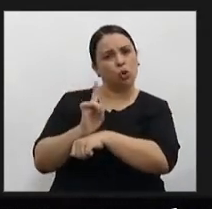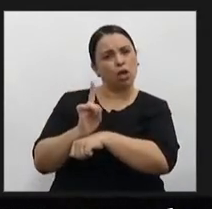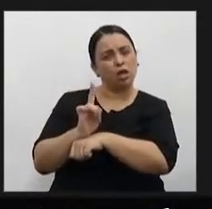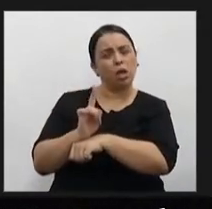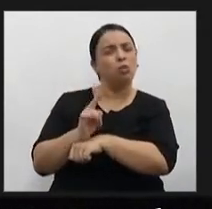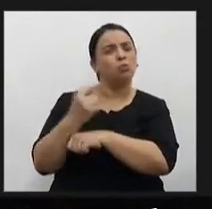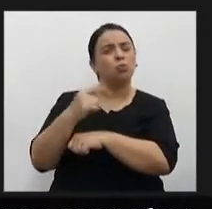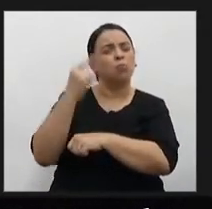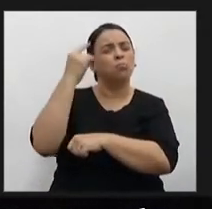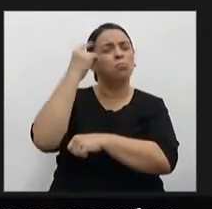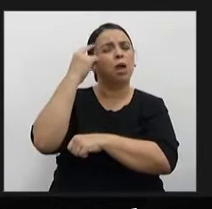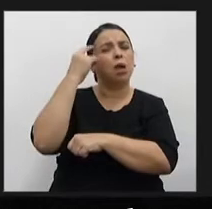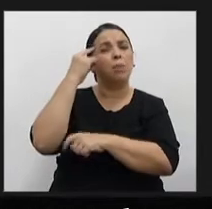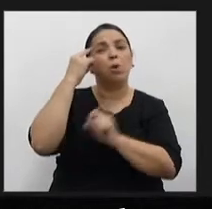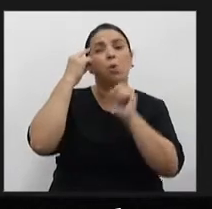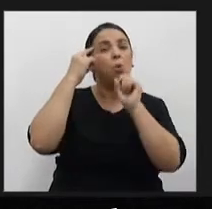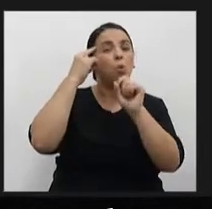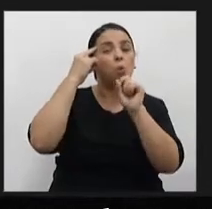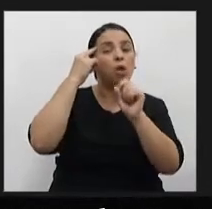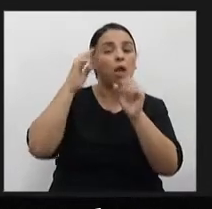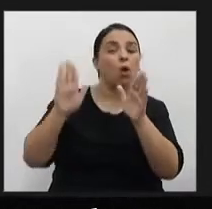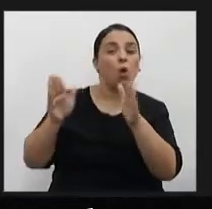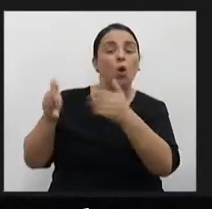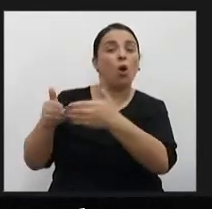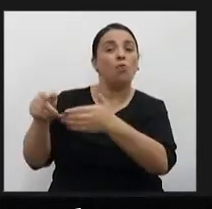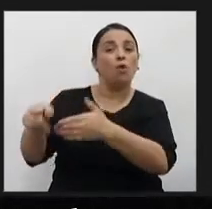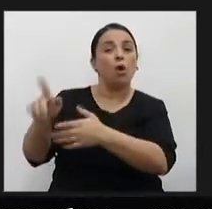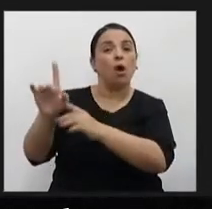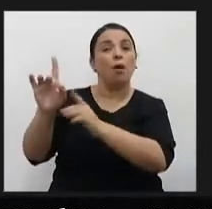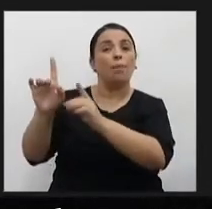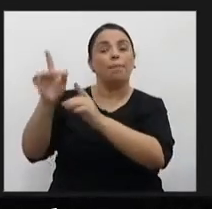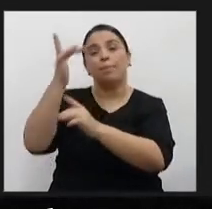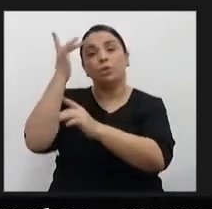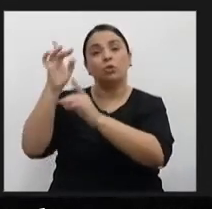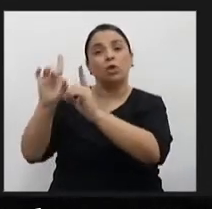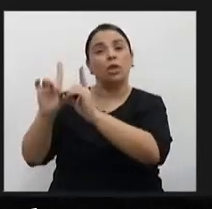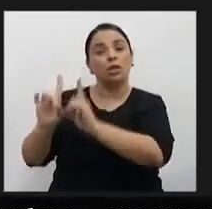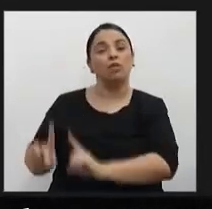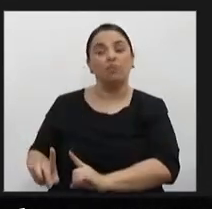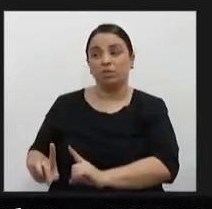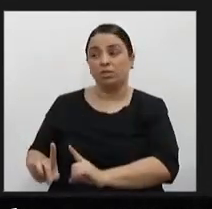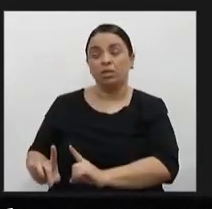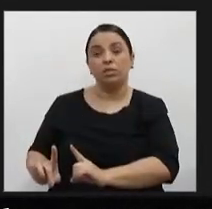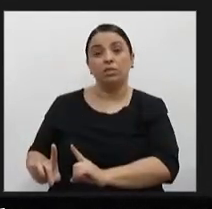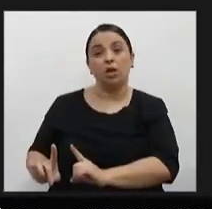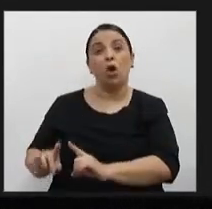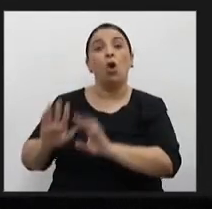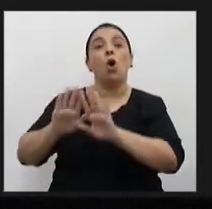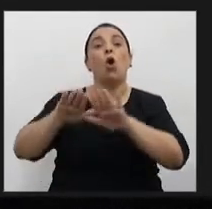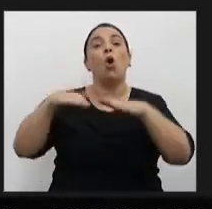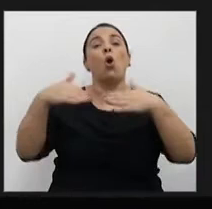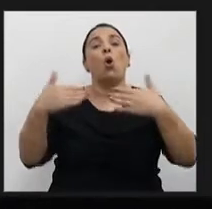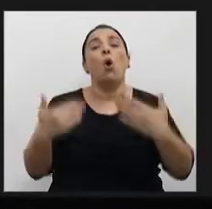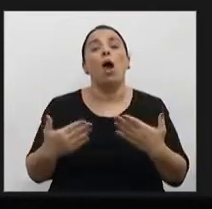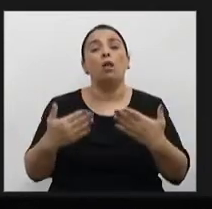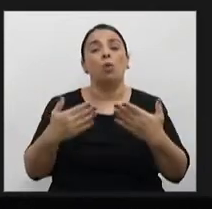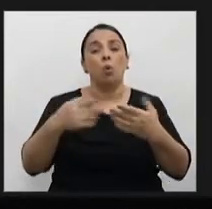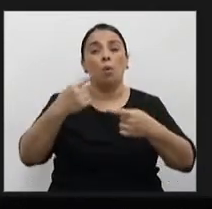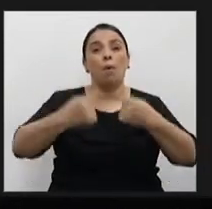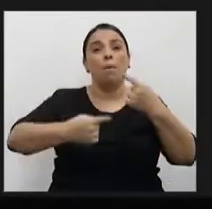com deficiência quando criam e executam uma política